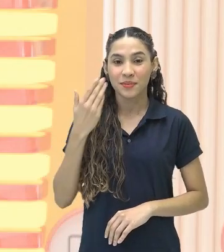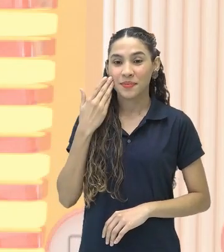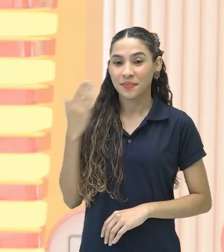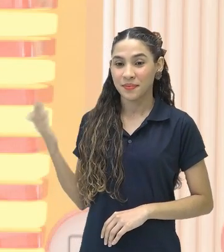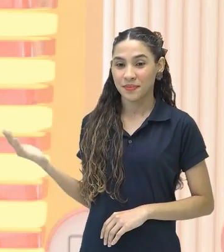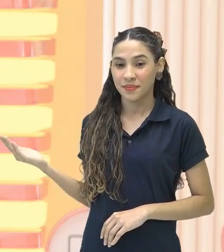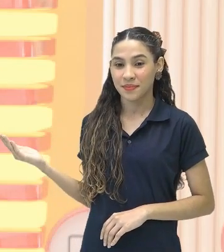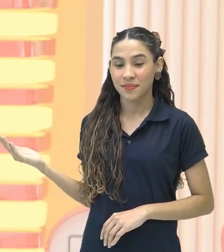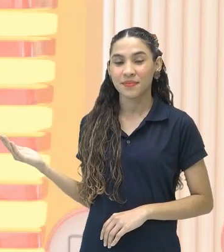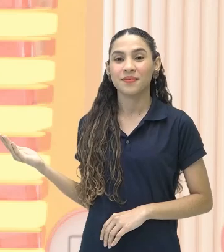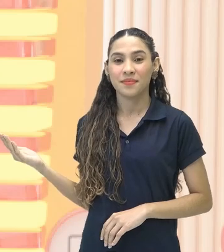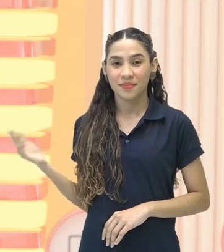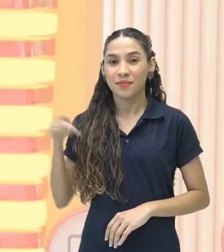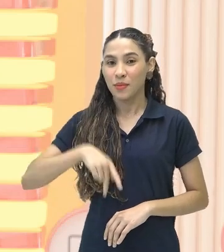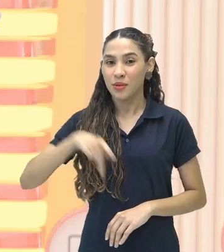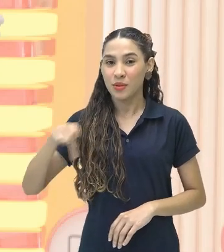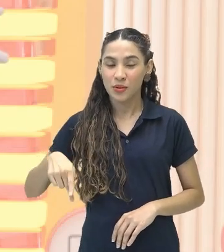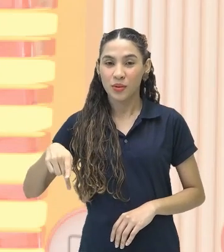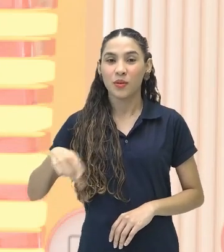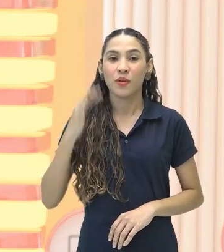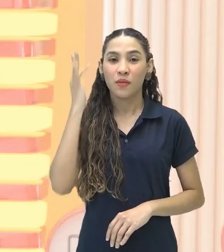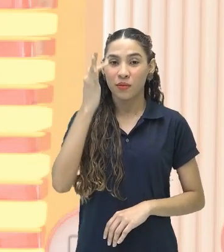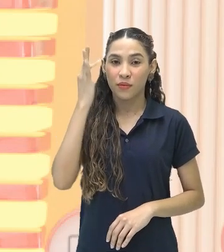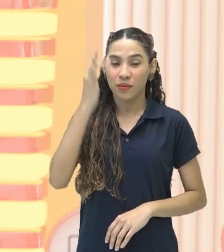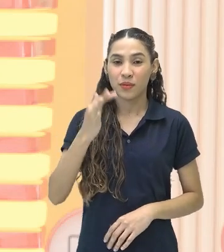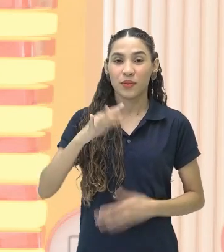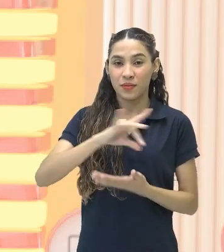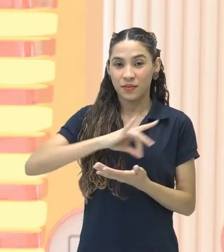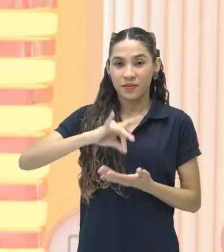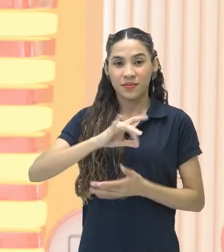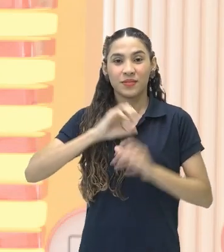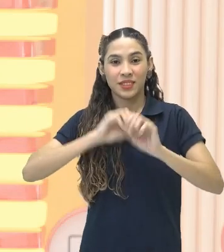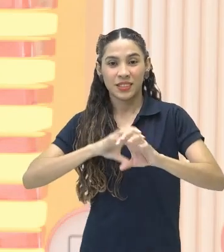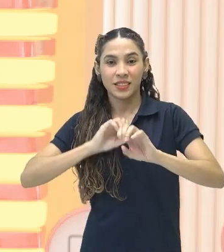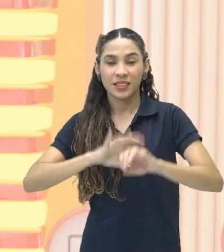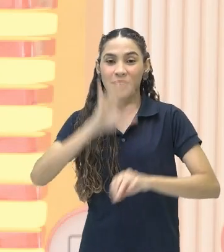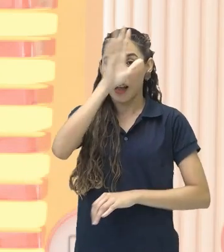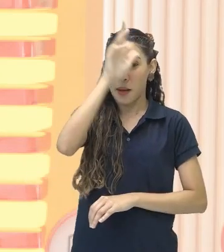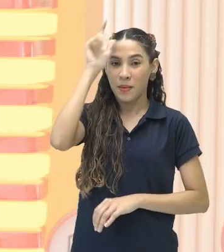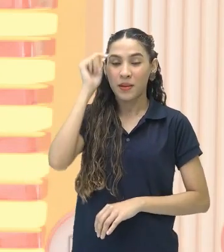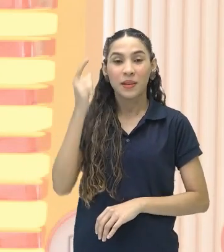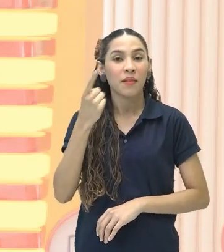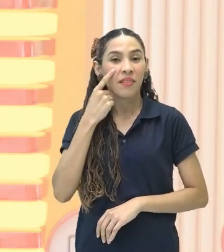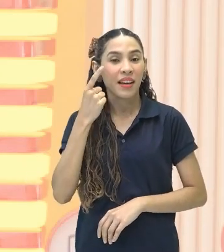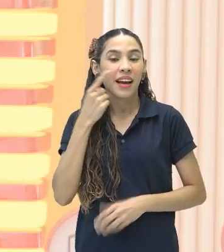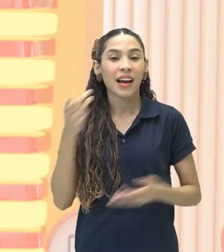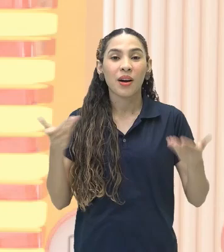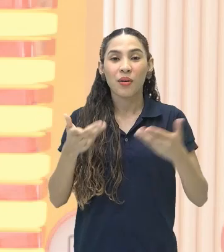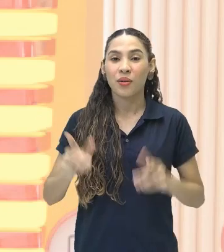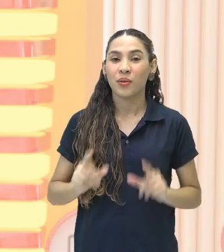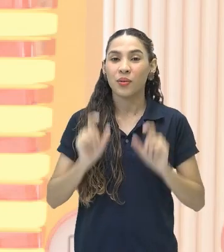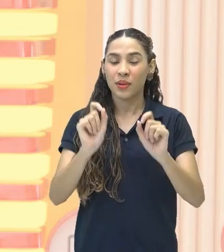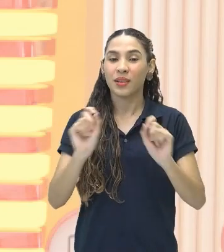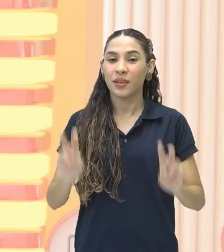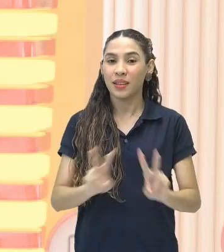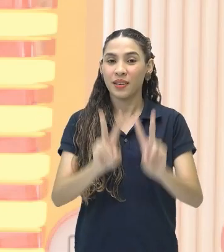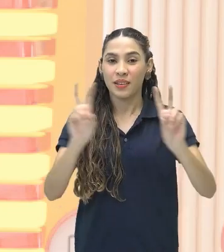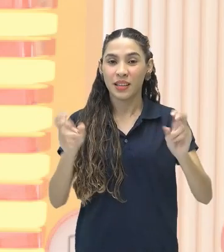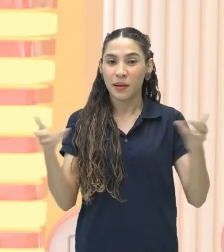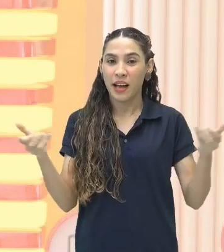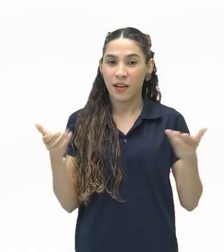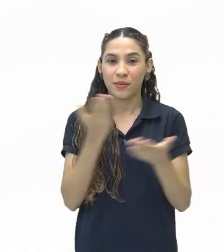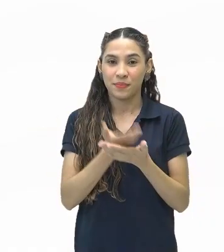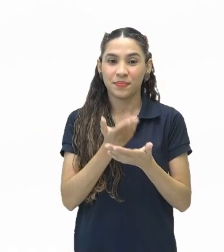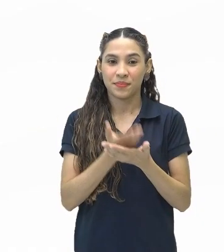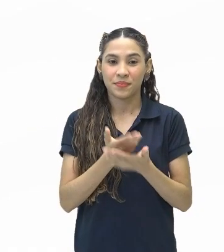Cláudio, professor de filosofia do Centro de Mídias de Educação do Amazonas. Vamos acompanhar então o assunto da